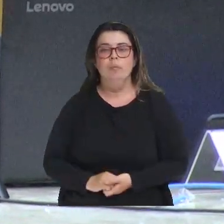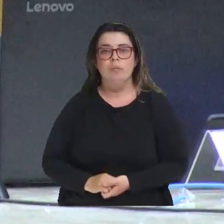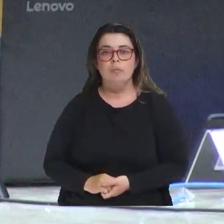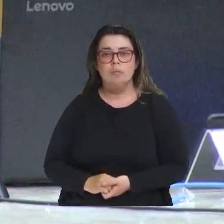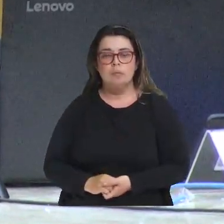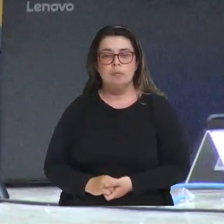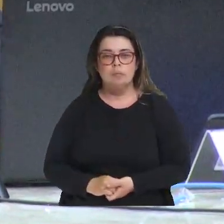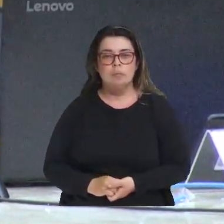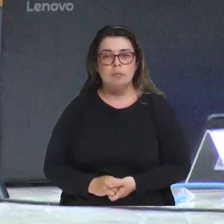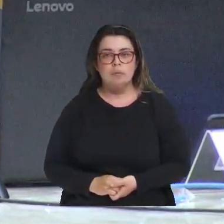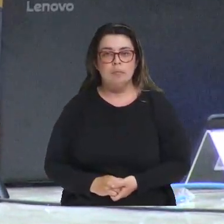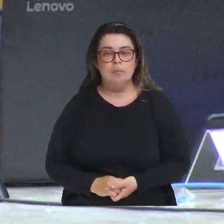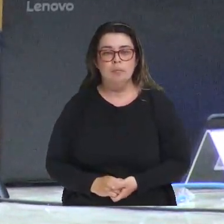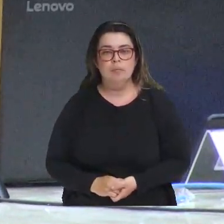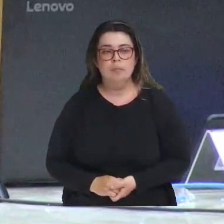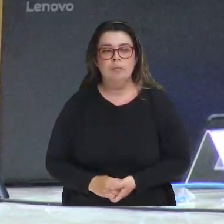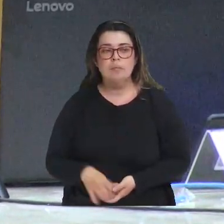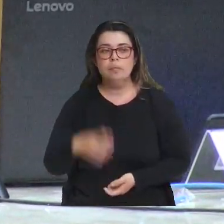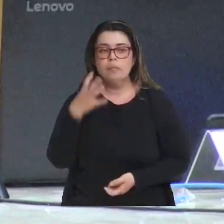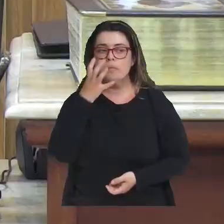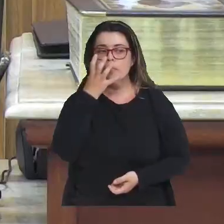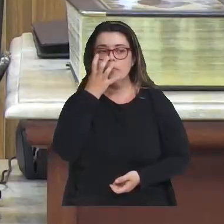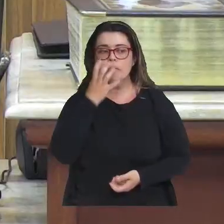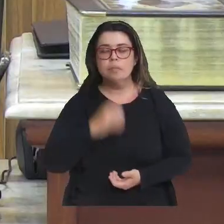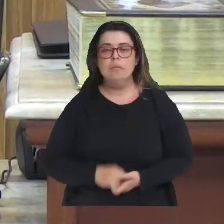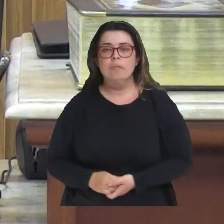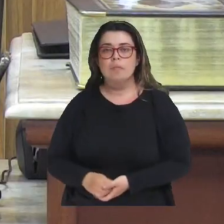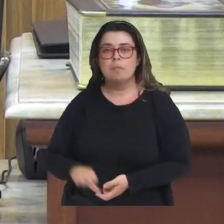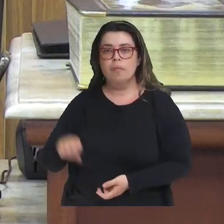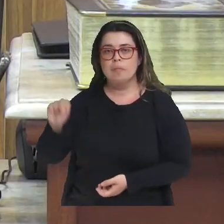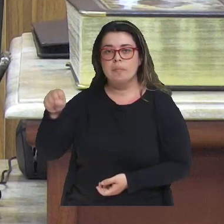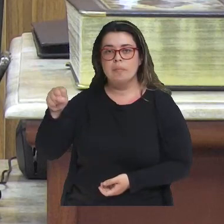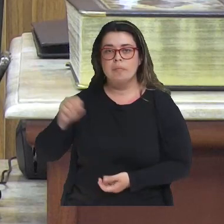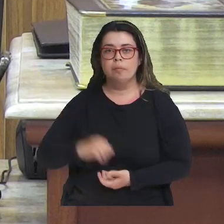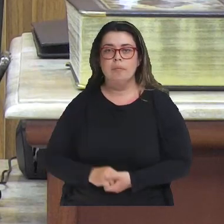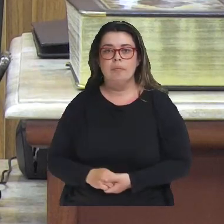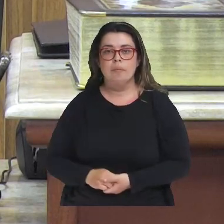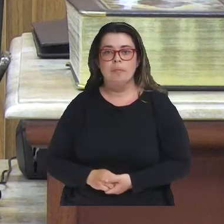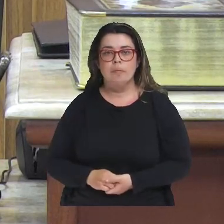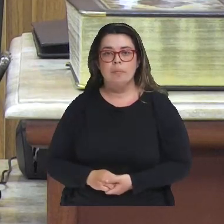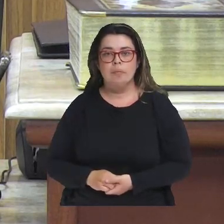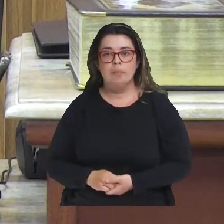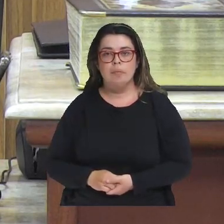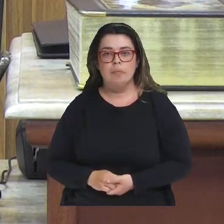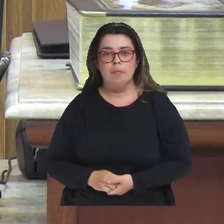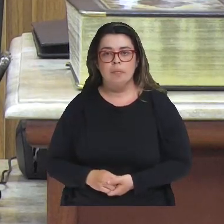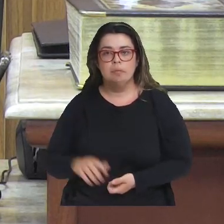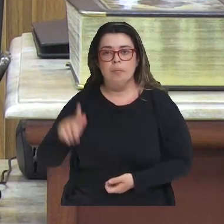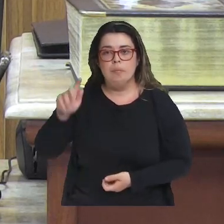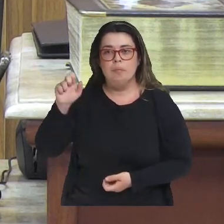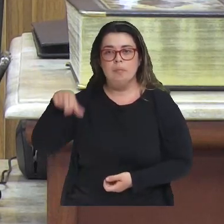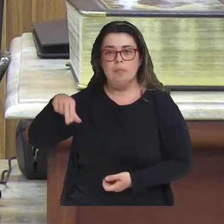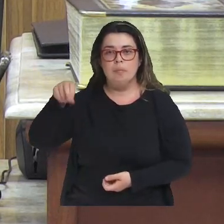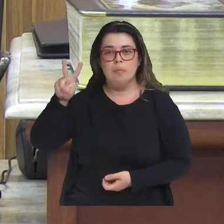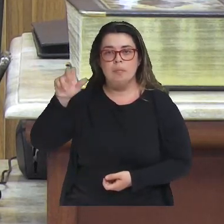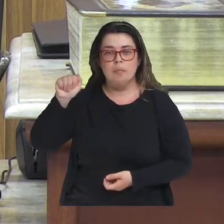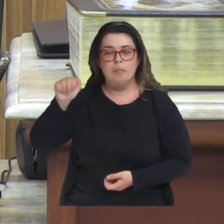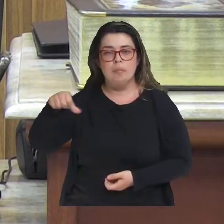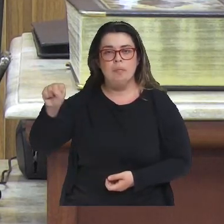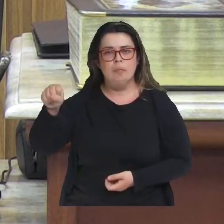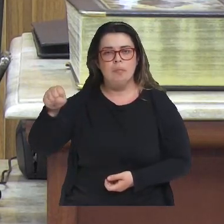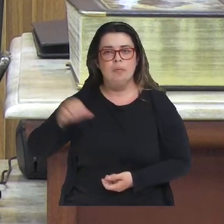não. Alexandre Cobra Vêncio. Alexandre Cachorrão vota sim. Dionísio de Gênova. Tenho dinheiro, vota sim.